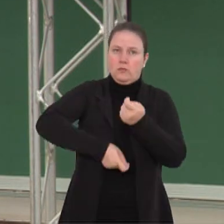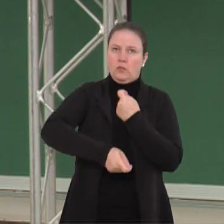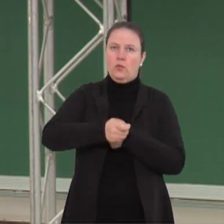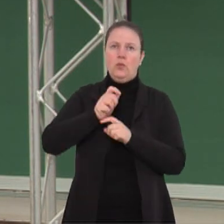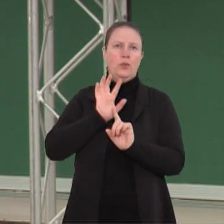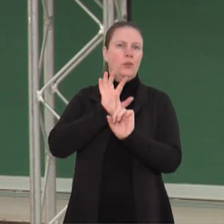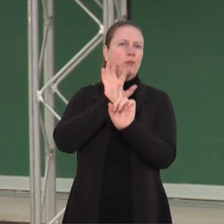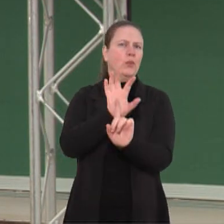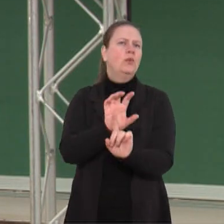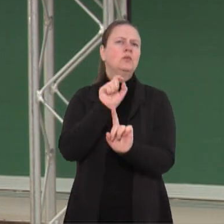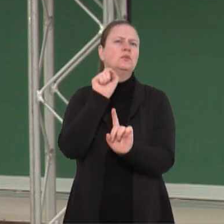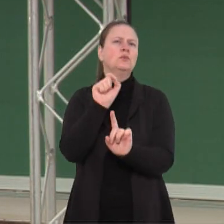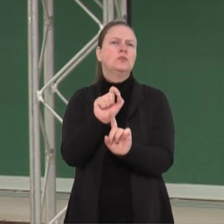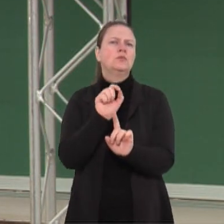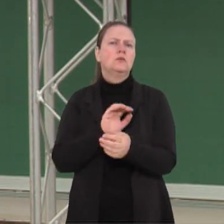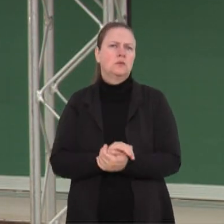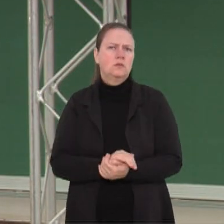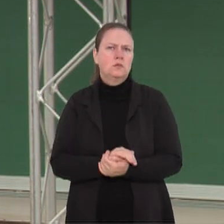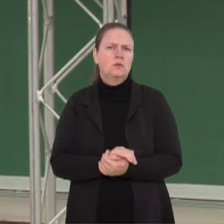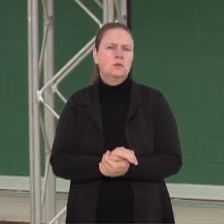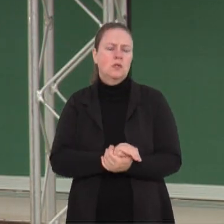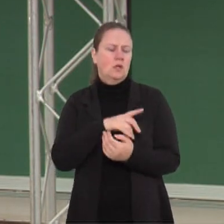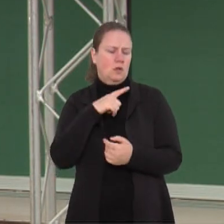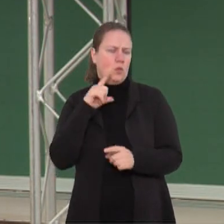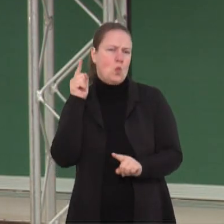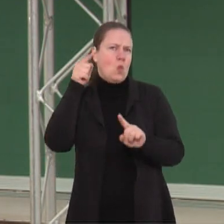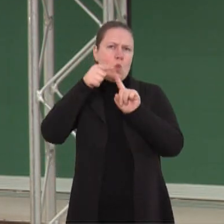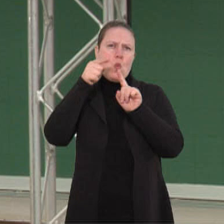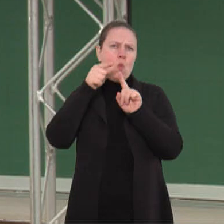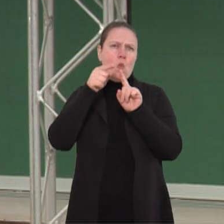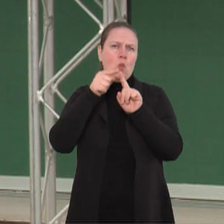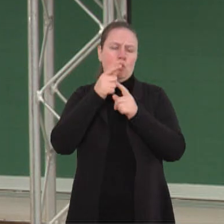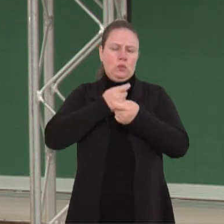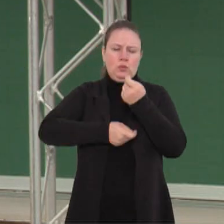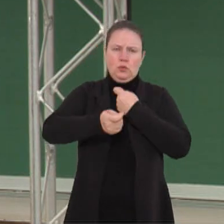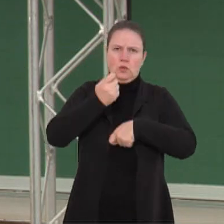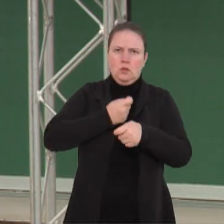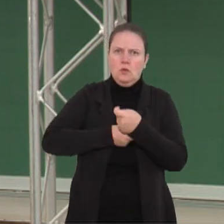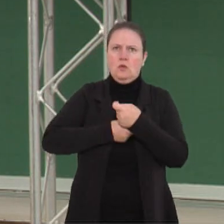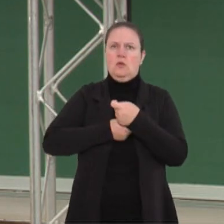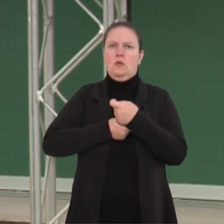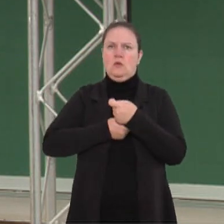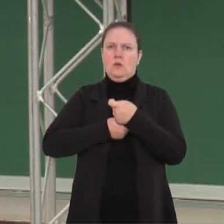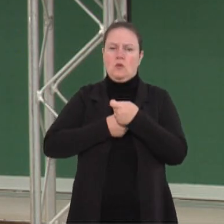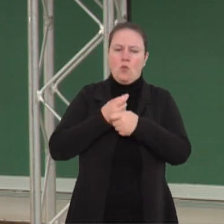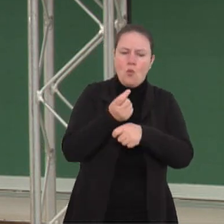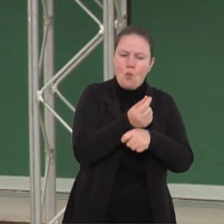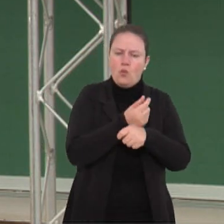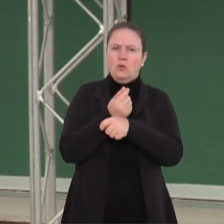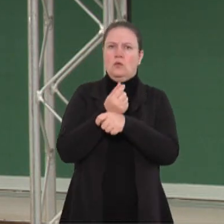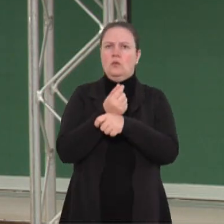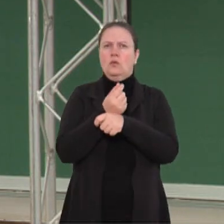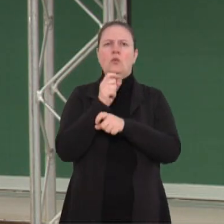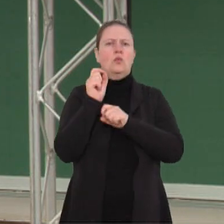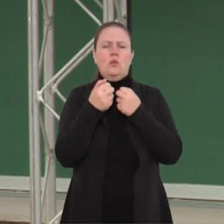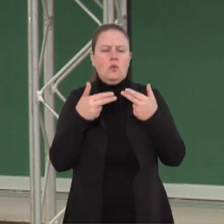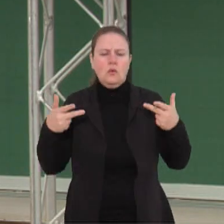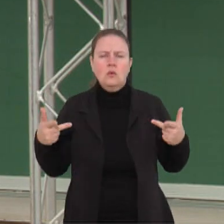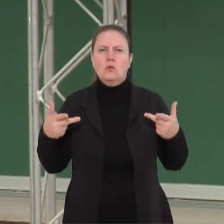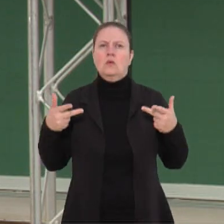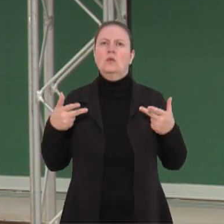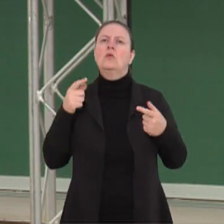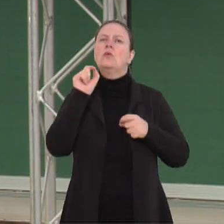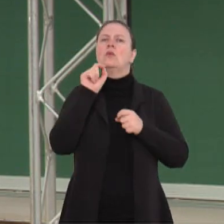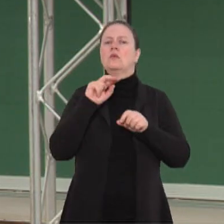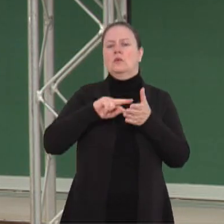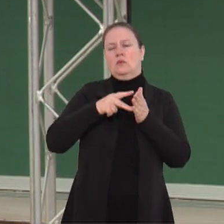refere-se à produção das coisas, dinheiro, finanças, a ligação das... Os valores. O que é valor? É mostrar